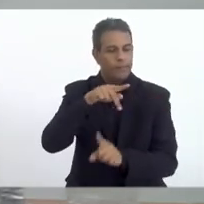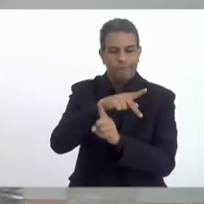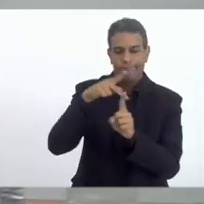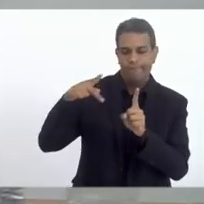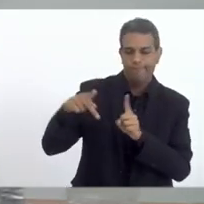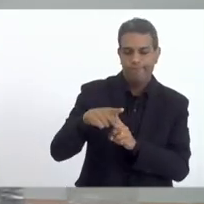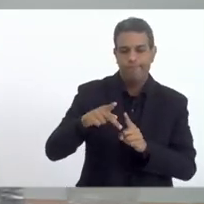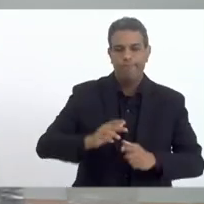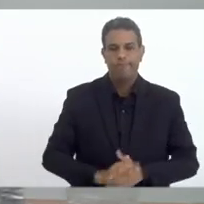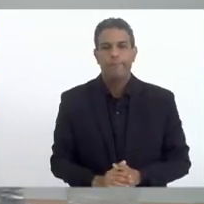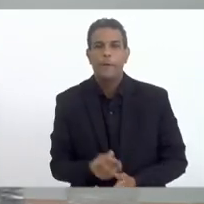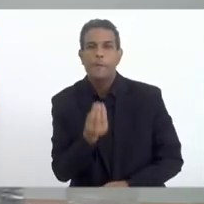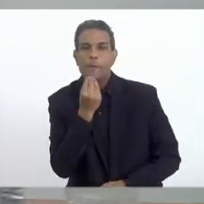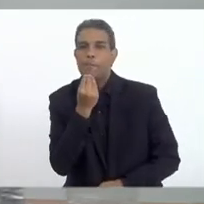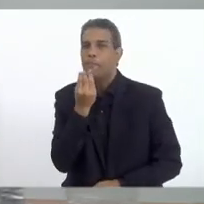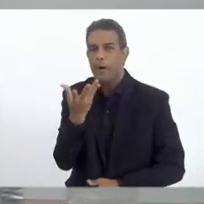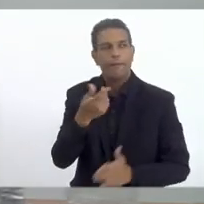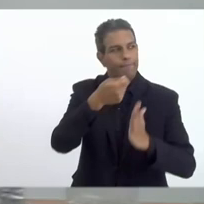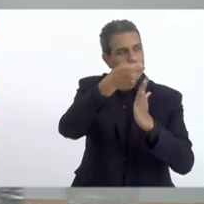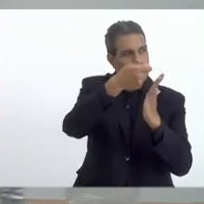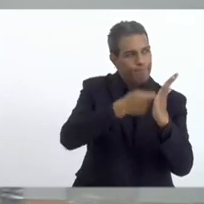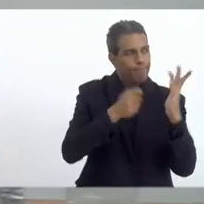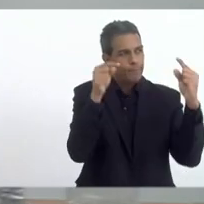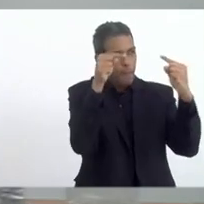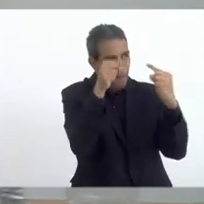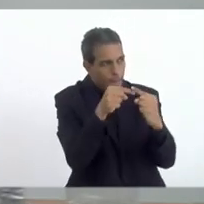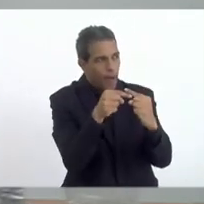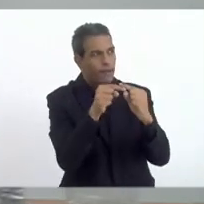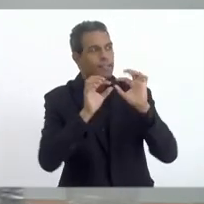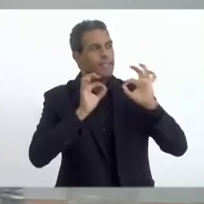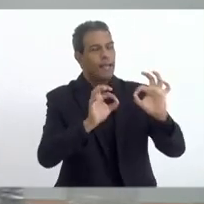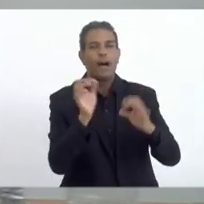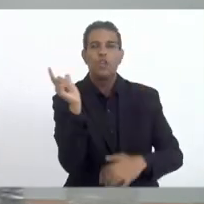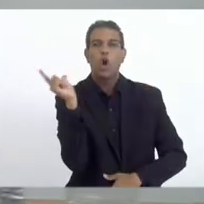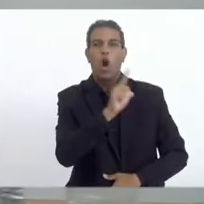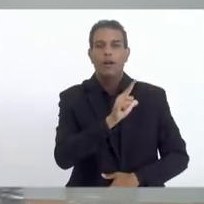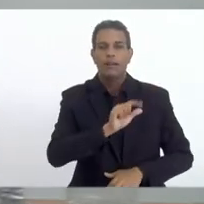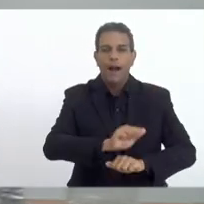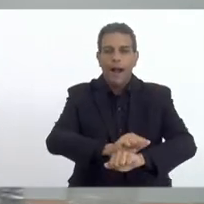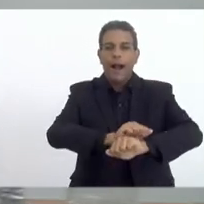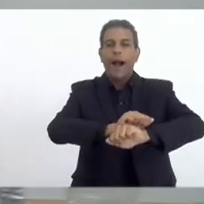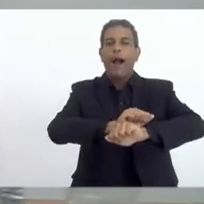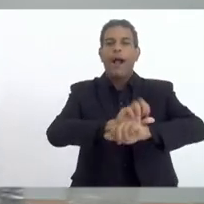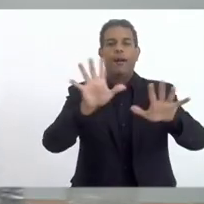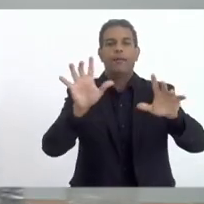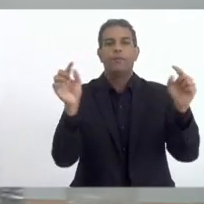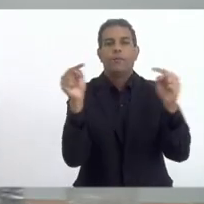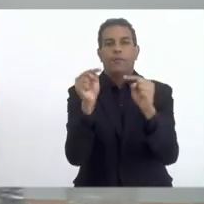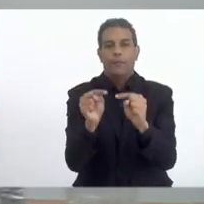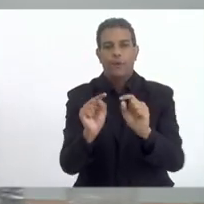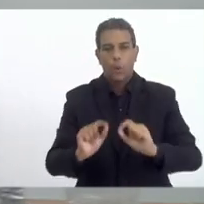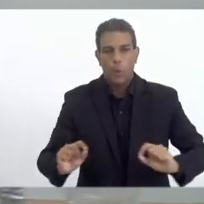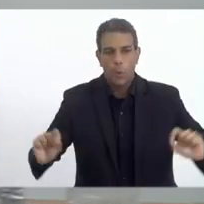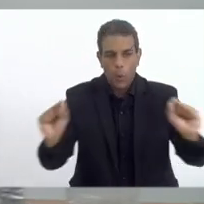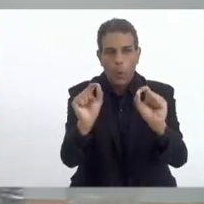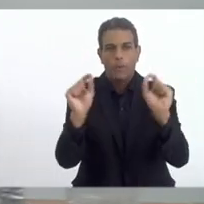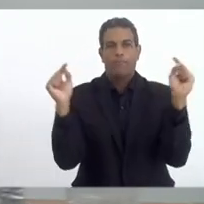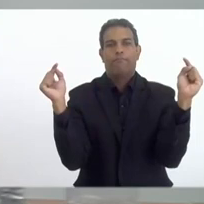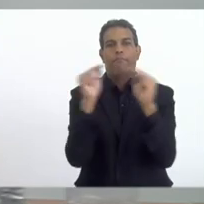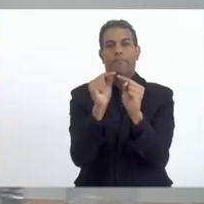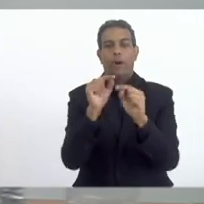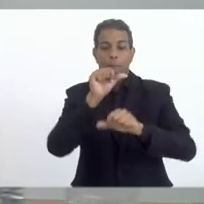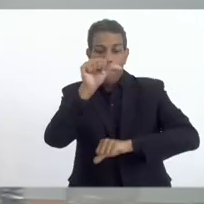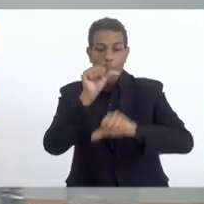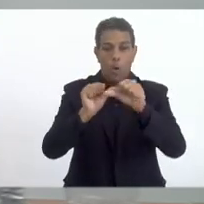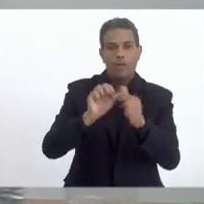Previdência. E, obviamente, o texto mais próximo do original, claro, levando em consideração essas adequações que não